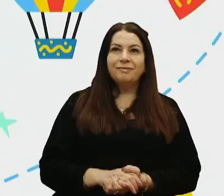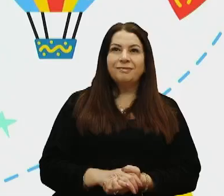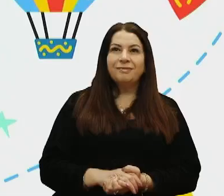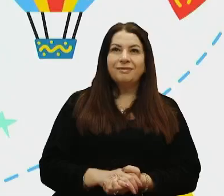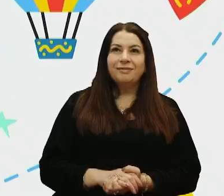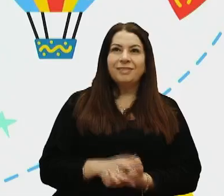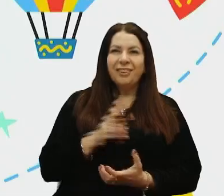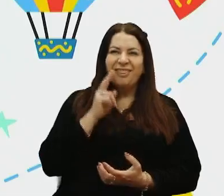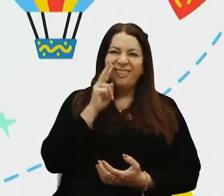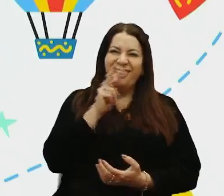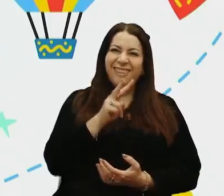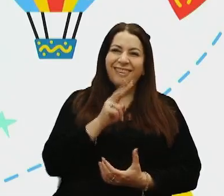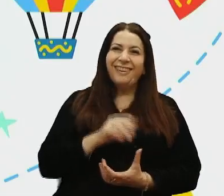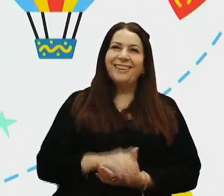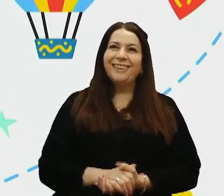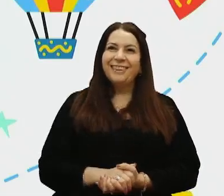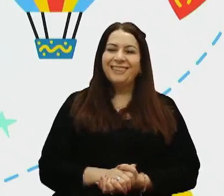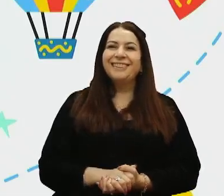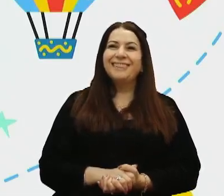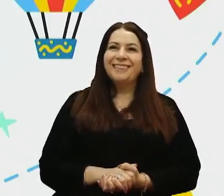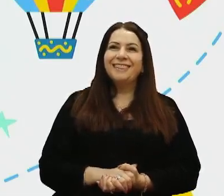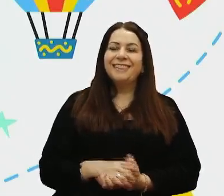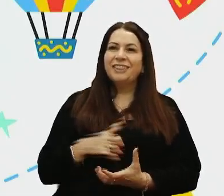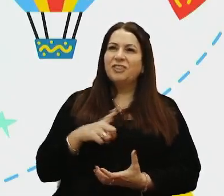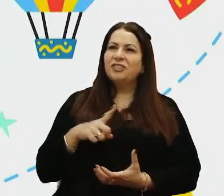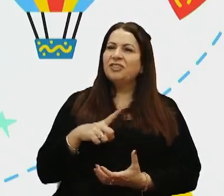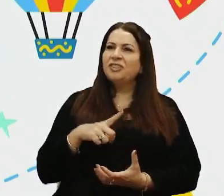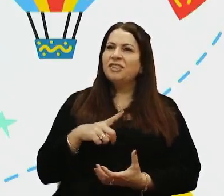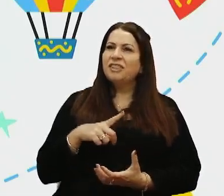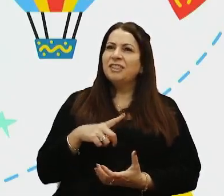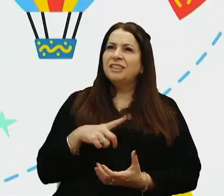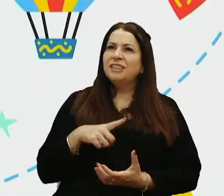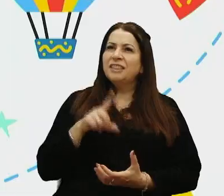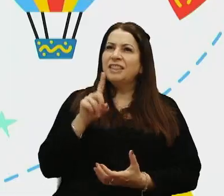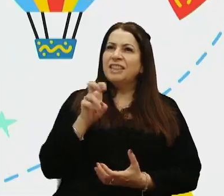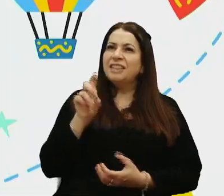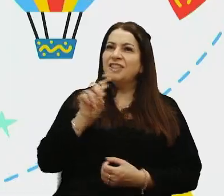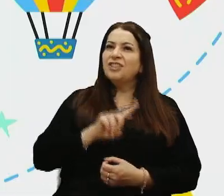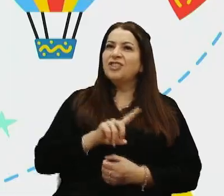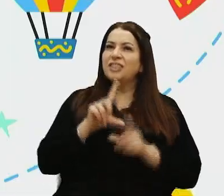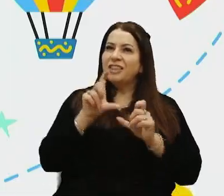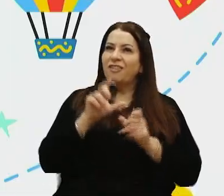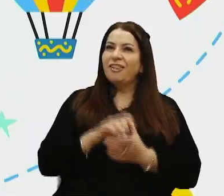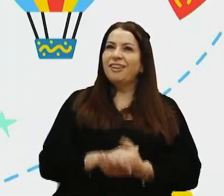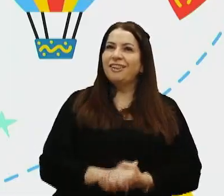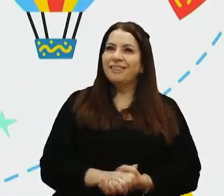Ai, olha só! Eu tinha 15 dias nessa foto.